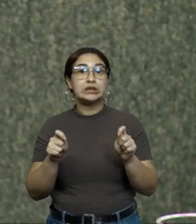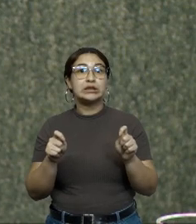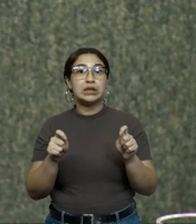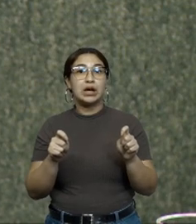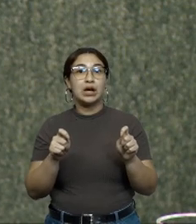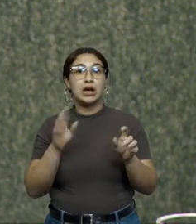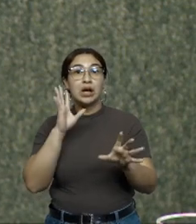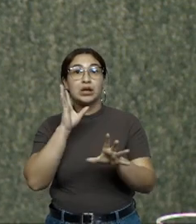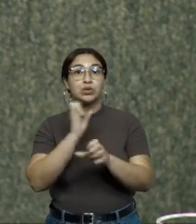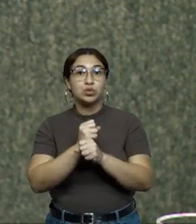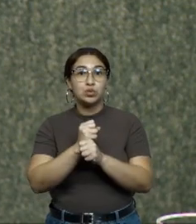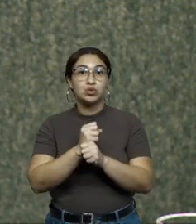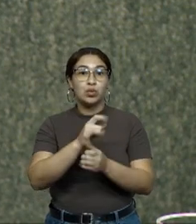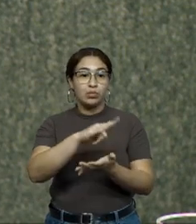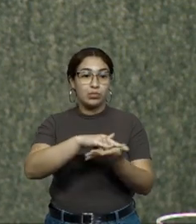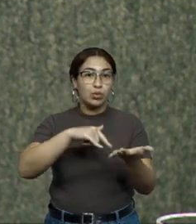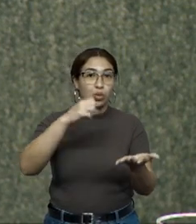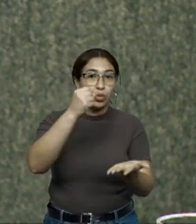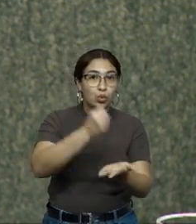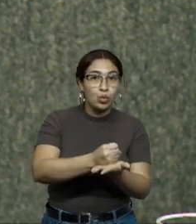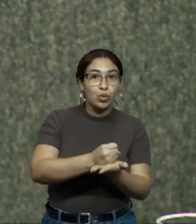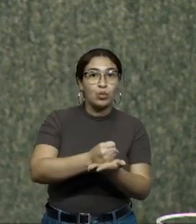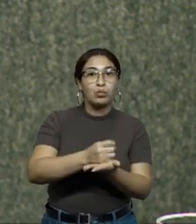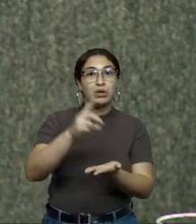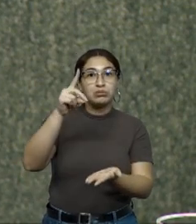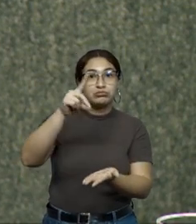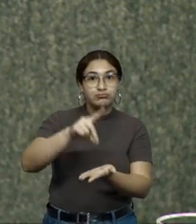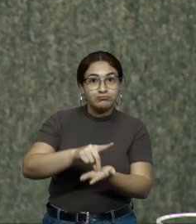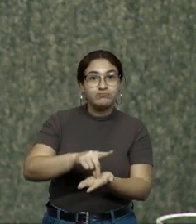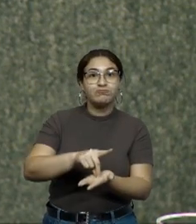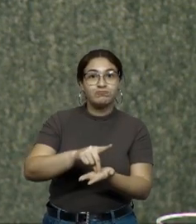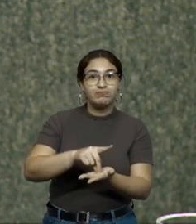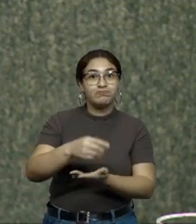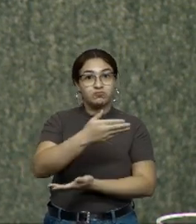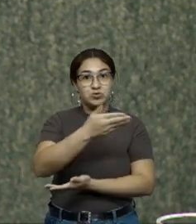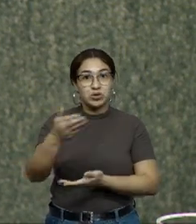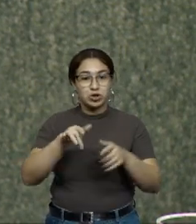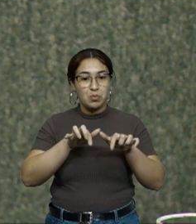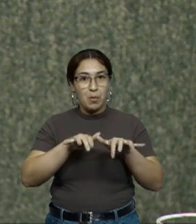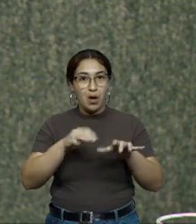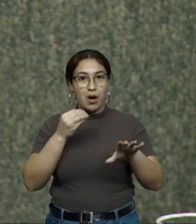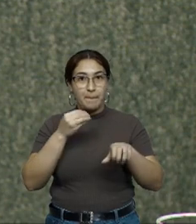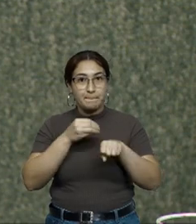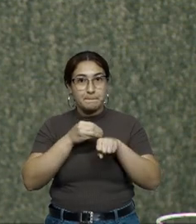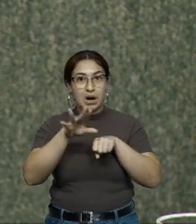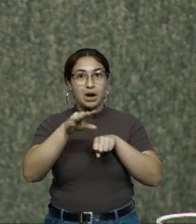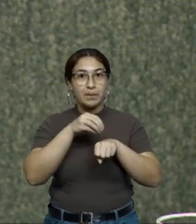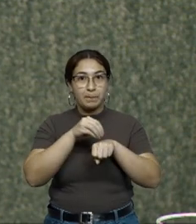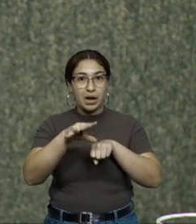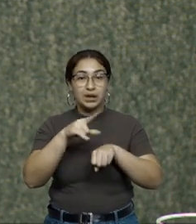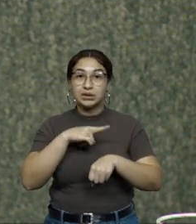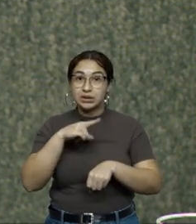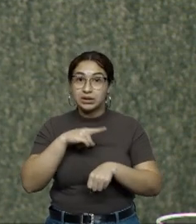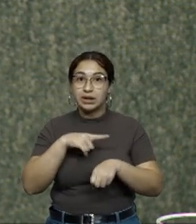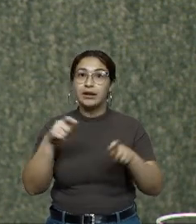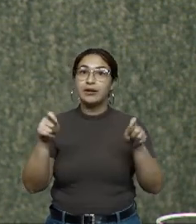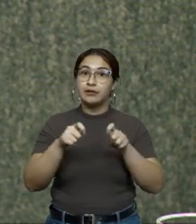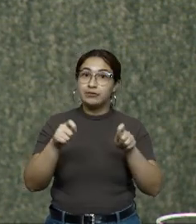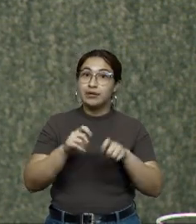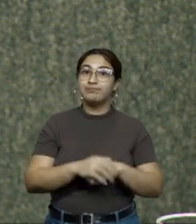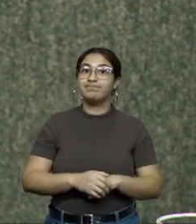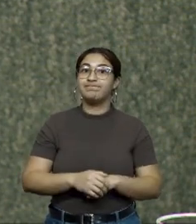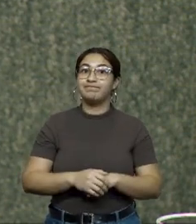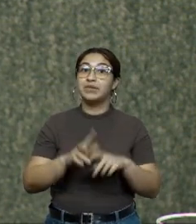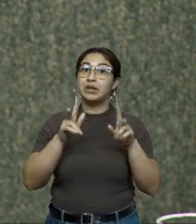o documento oficial e nos comentários tá assim como as tá aqui graças